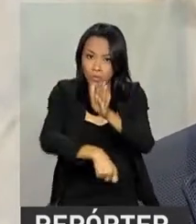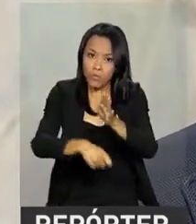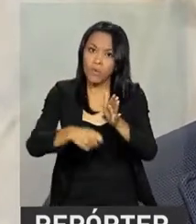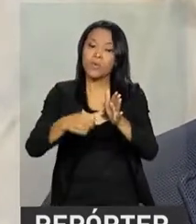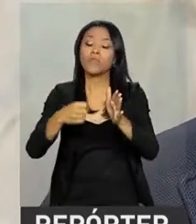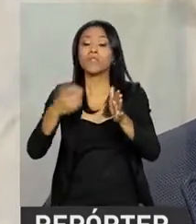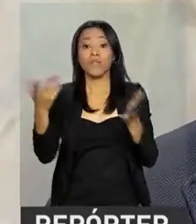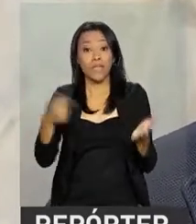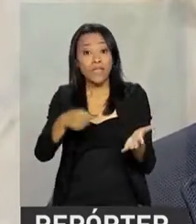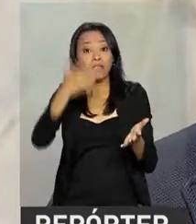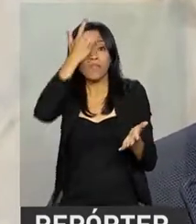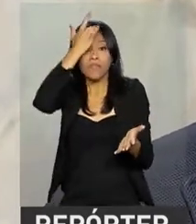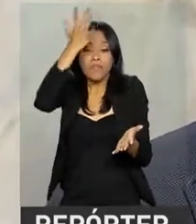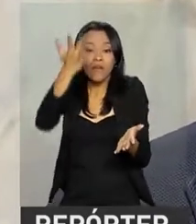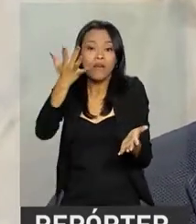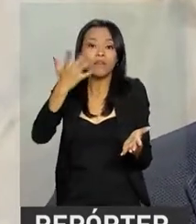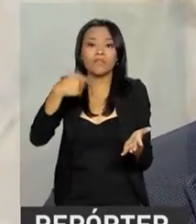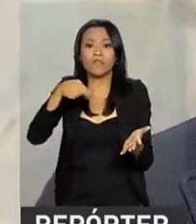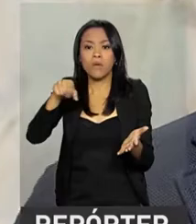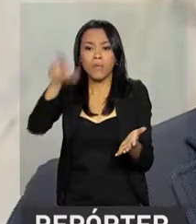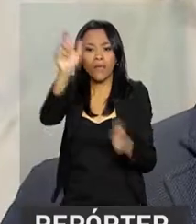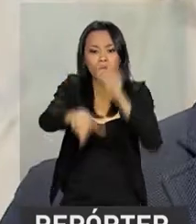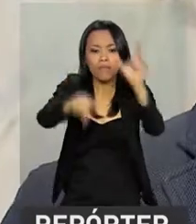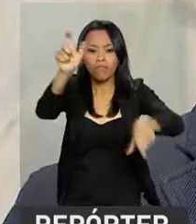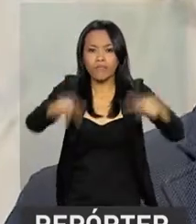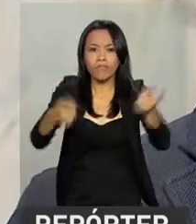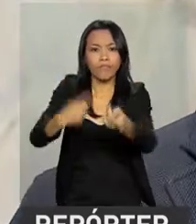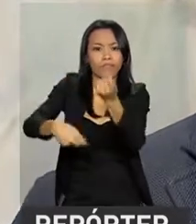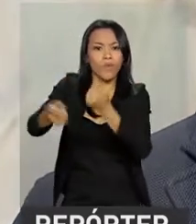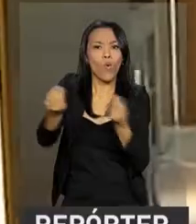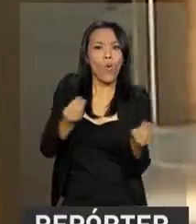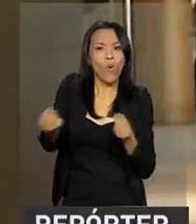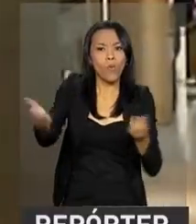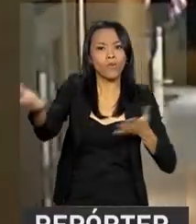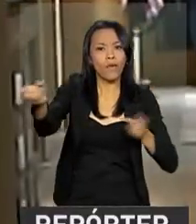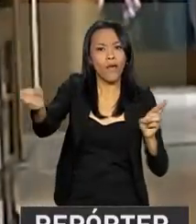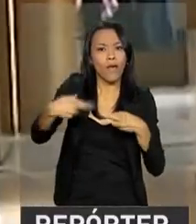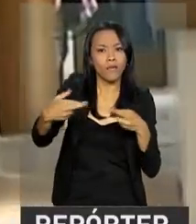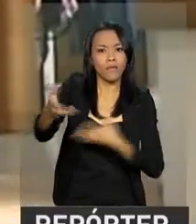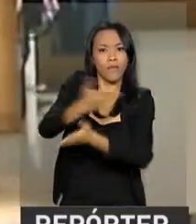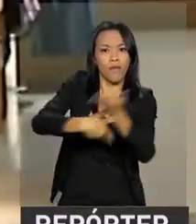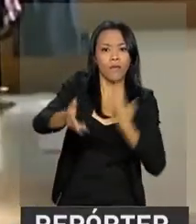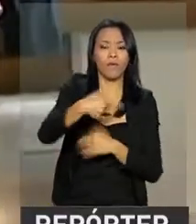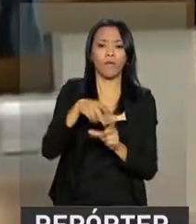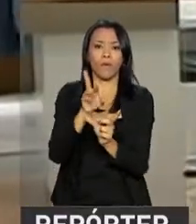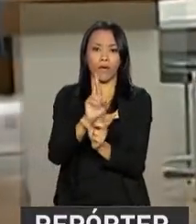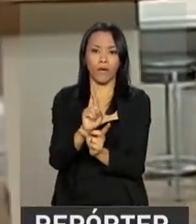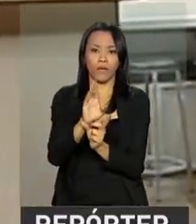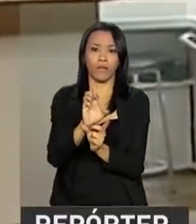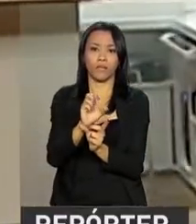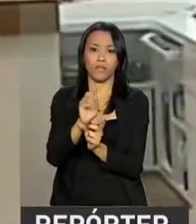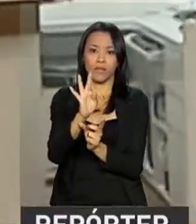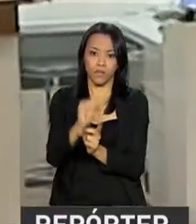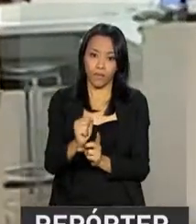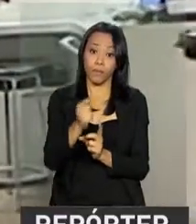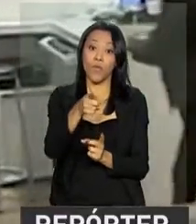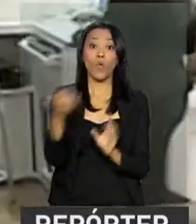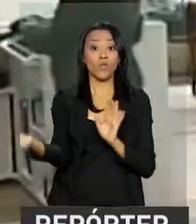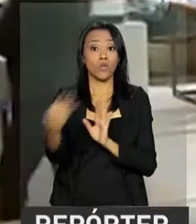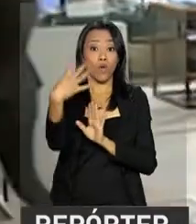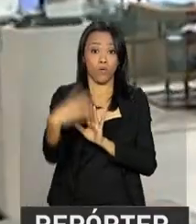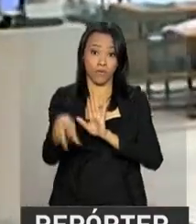facilita a regularização do empreendedor com a receita federal com as novas regras o número de empresas que participam